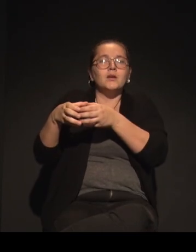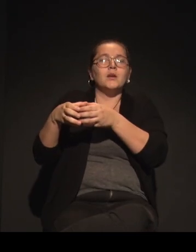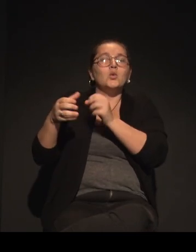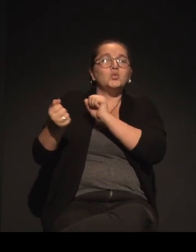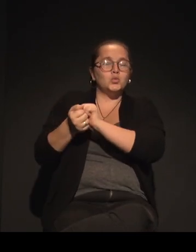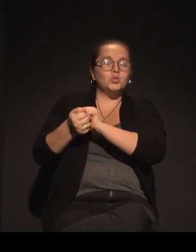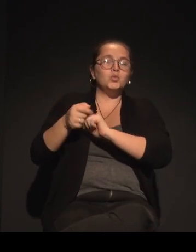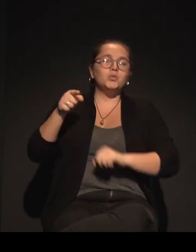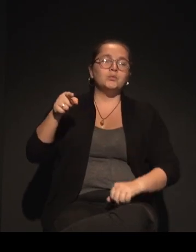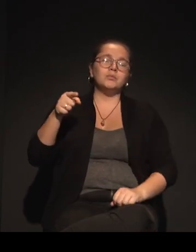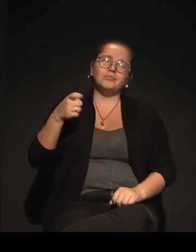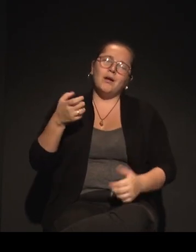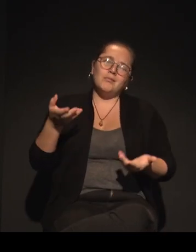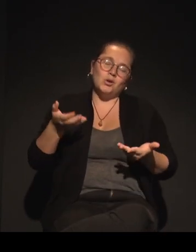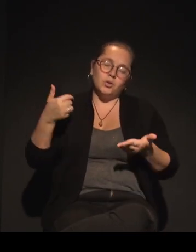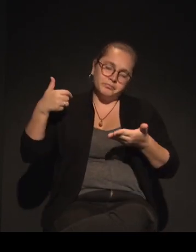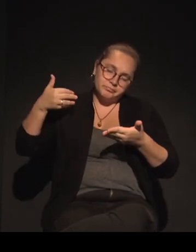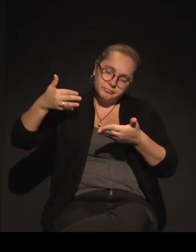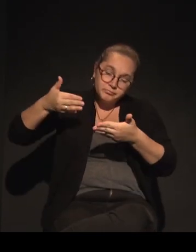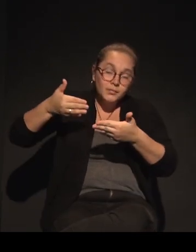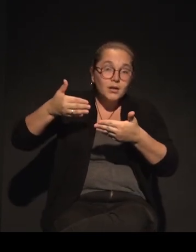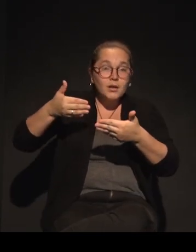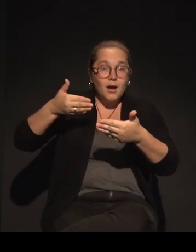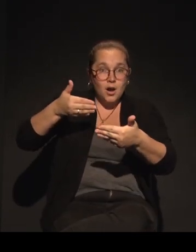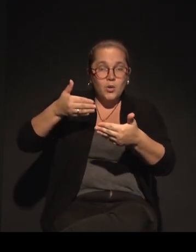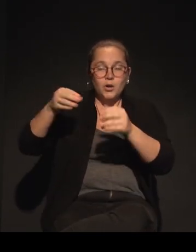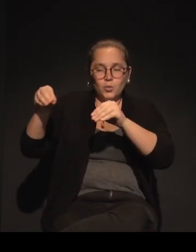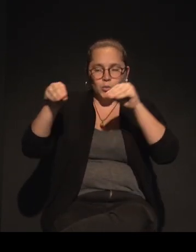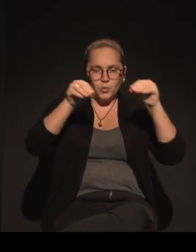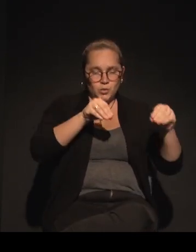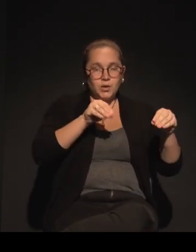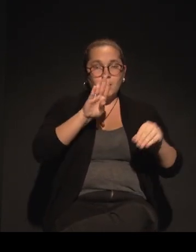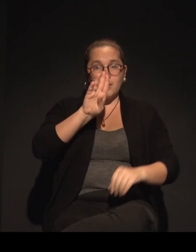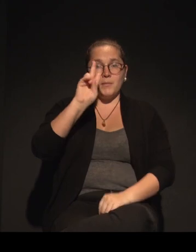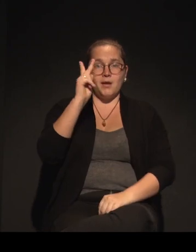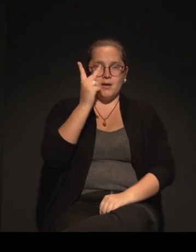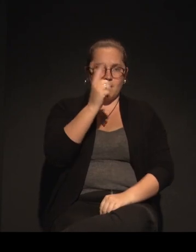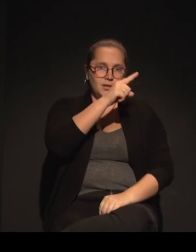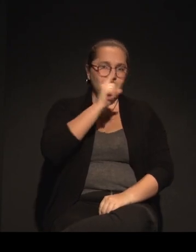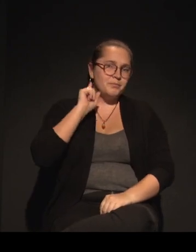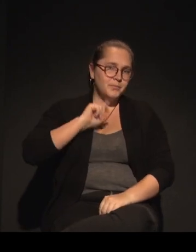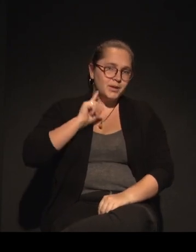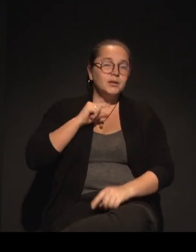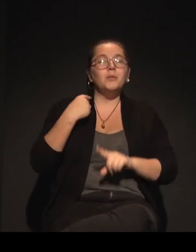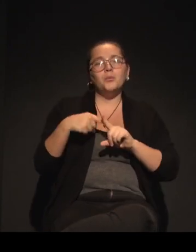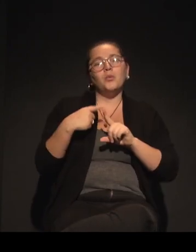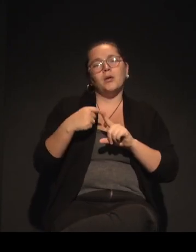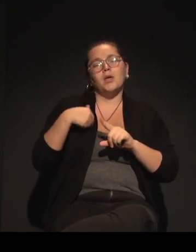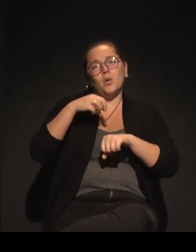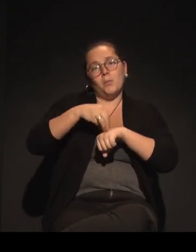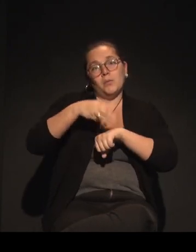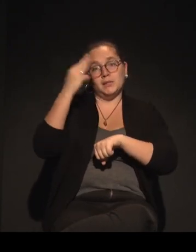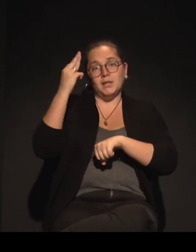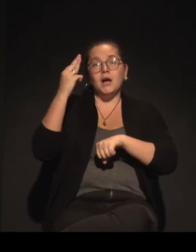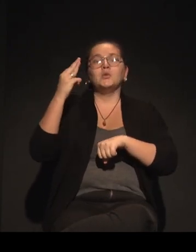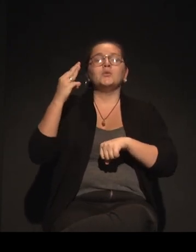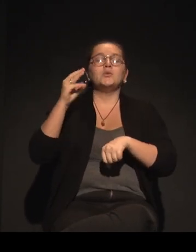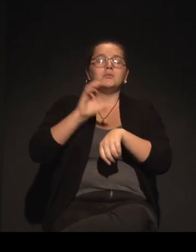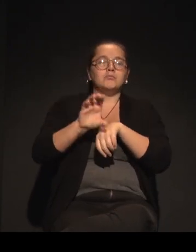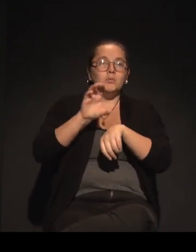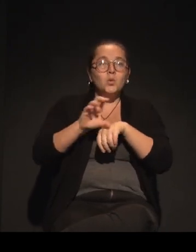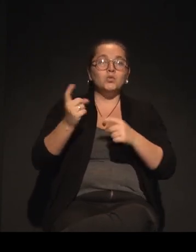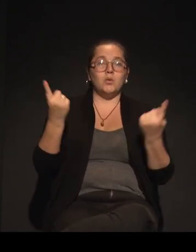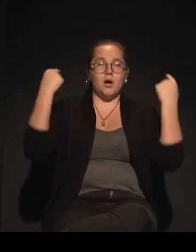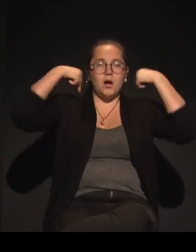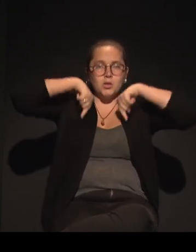recentemente eu estou residindo em bh é porque estou fazendo mestrado em antropologia nem mais